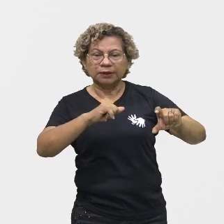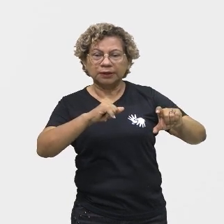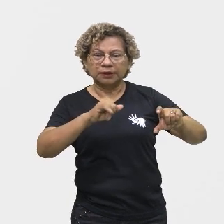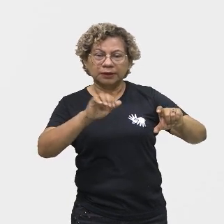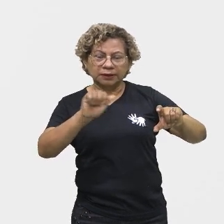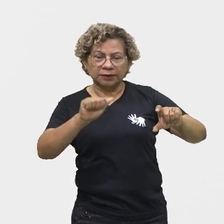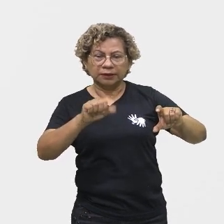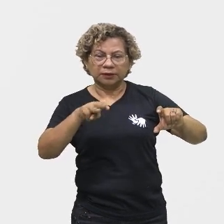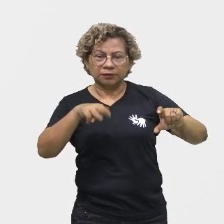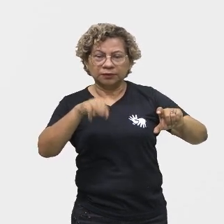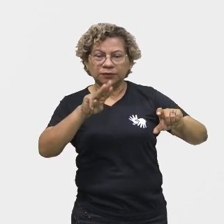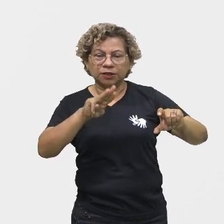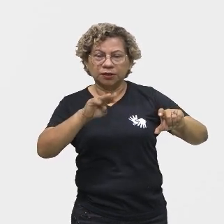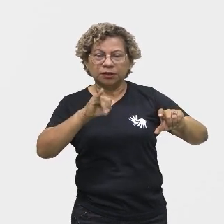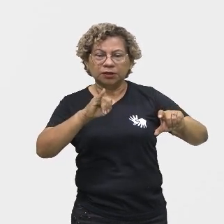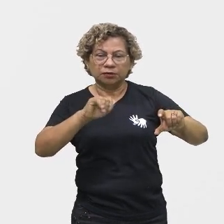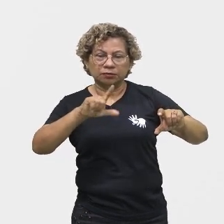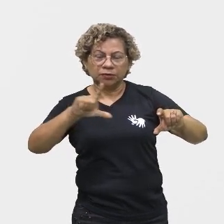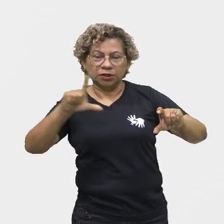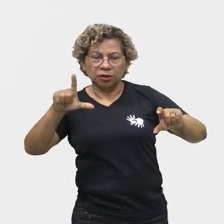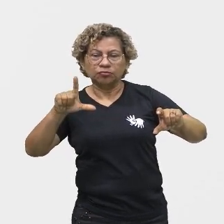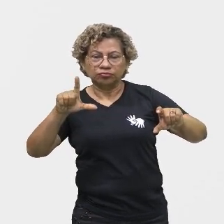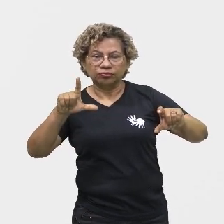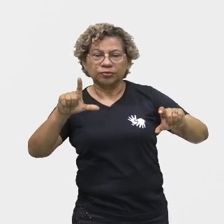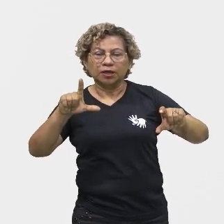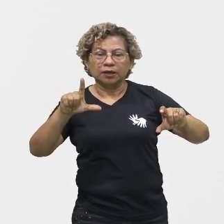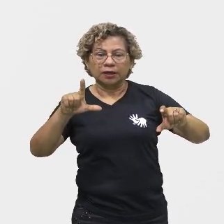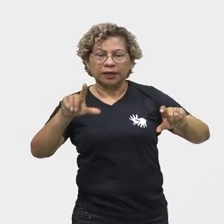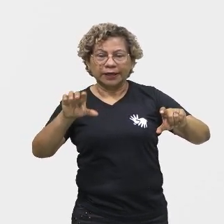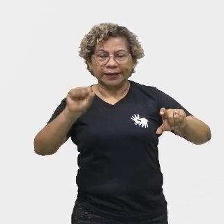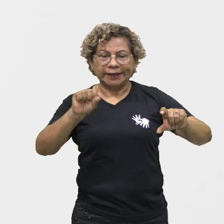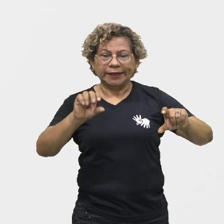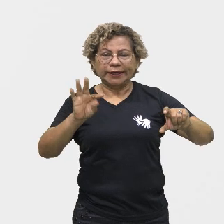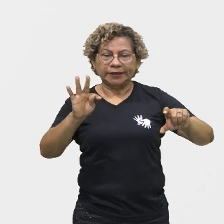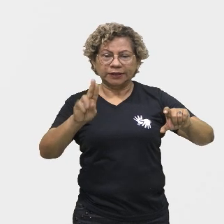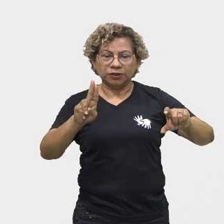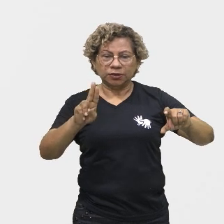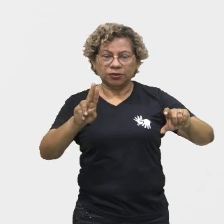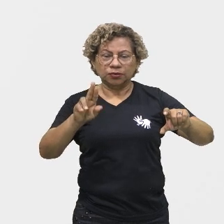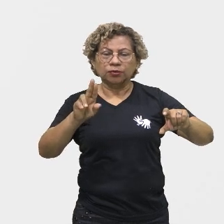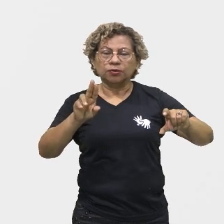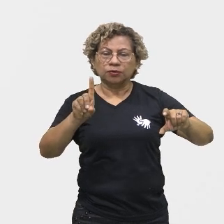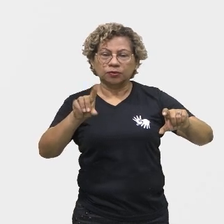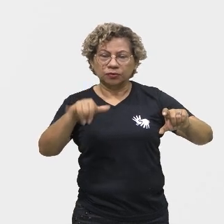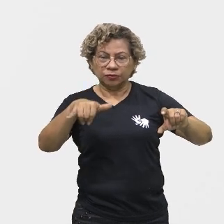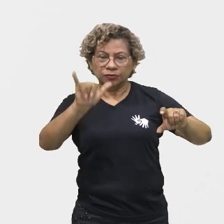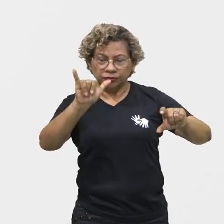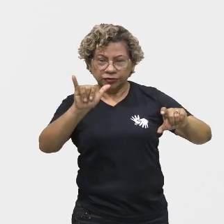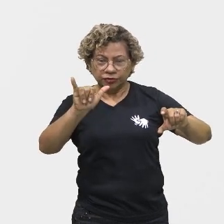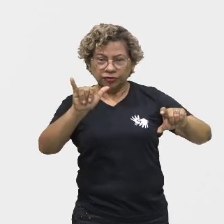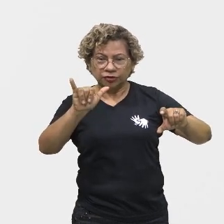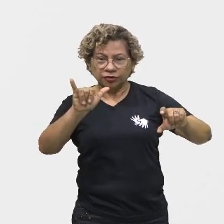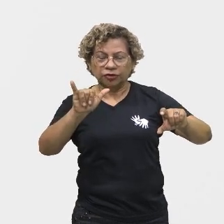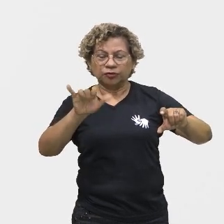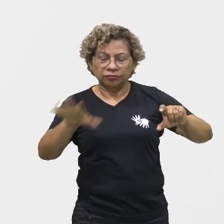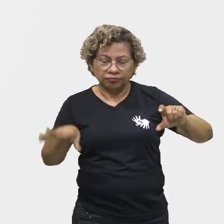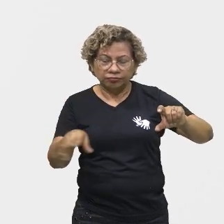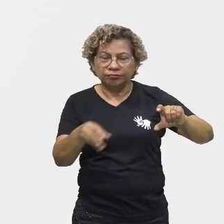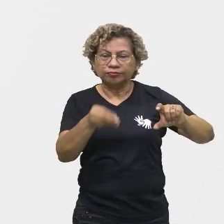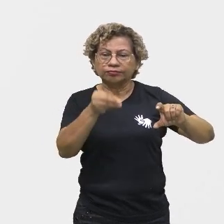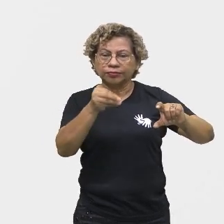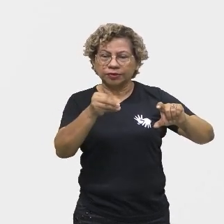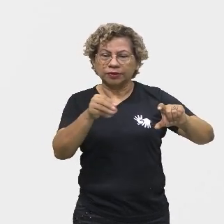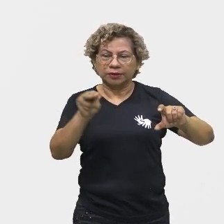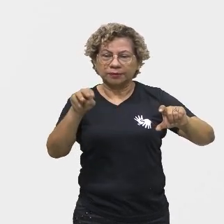Repare aí, então, que o verbo no infinitivo é que preenche corretamente ali, tá?